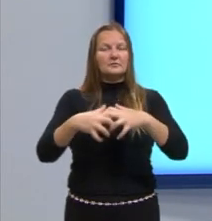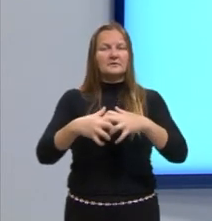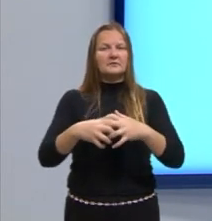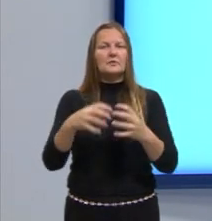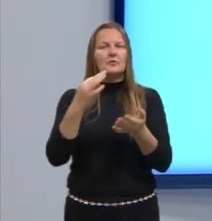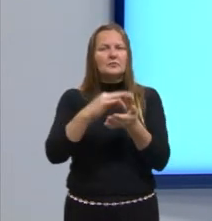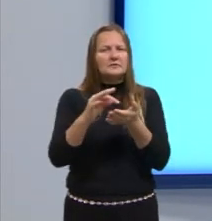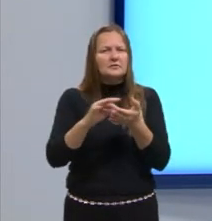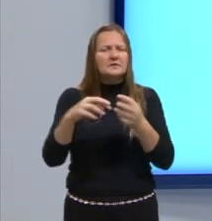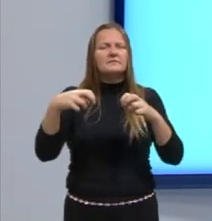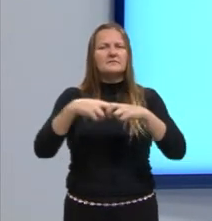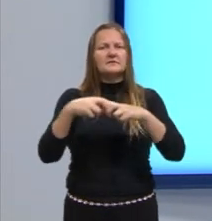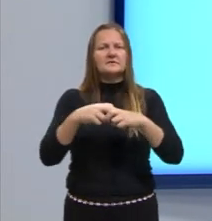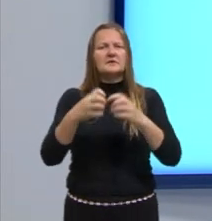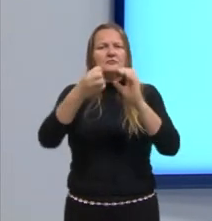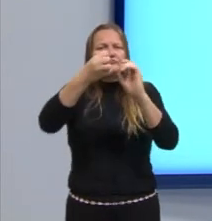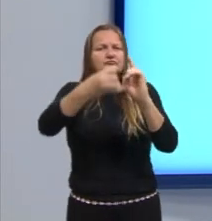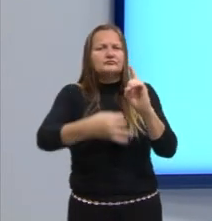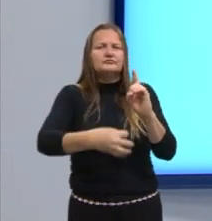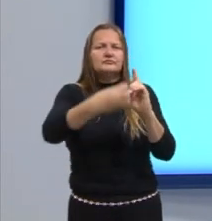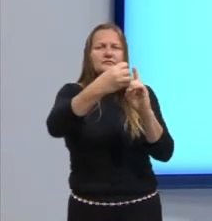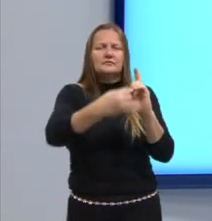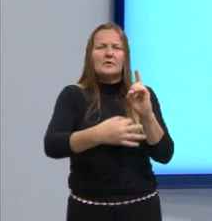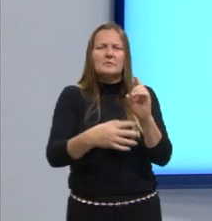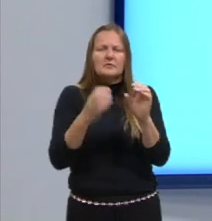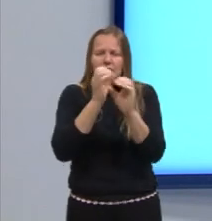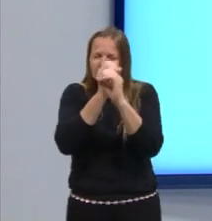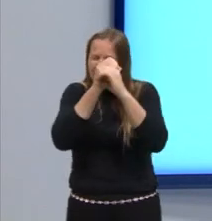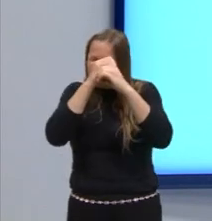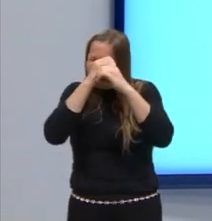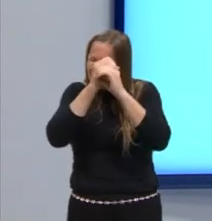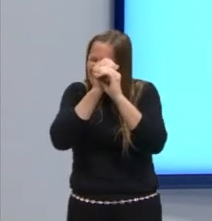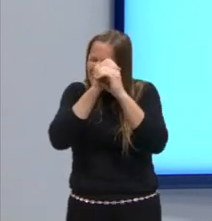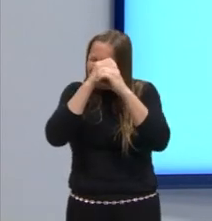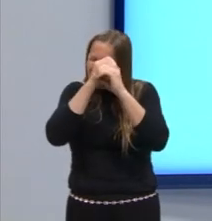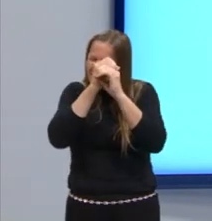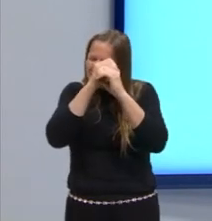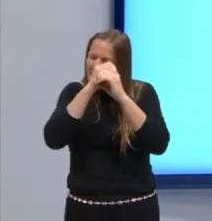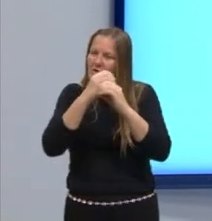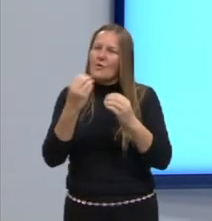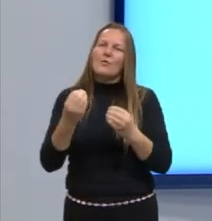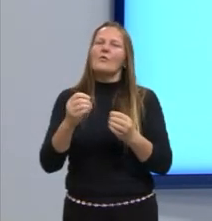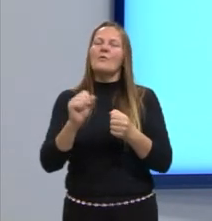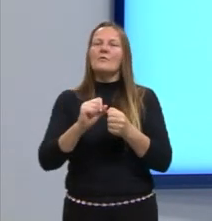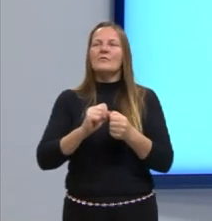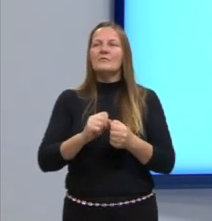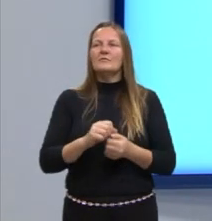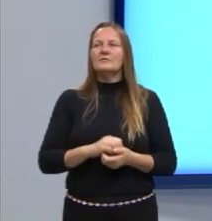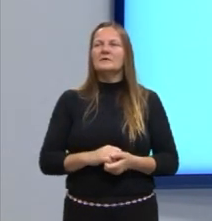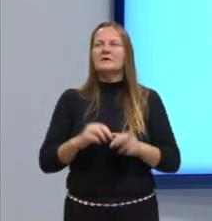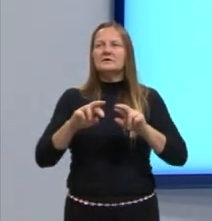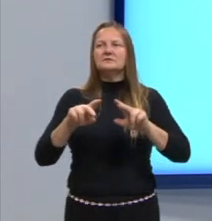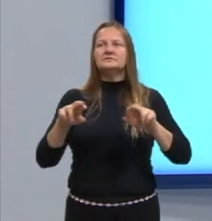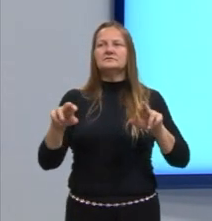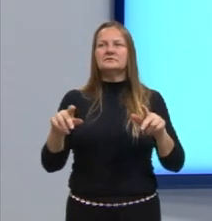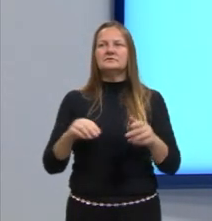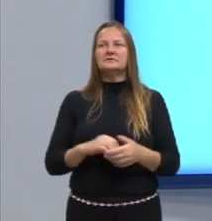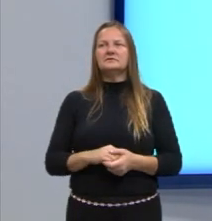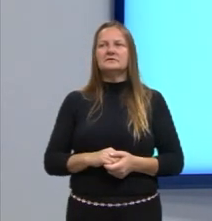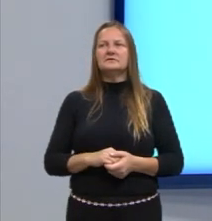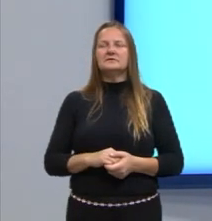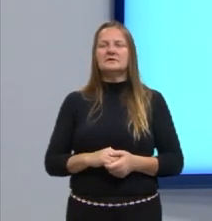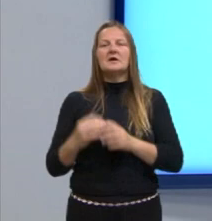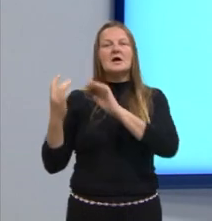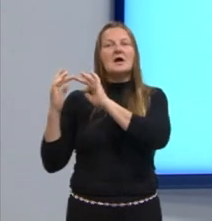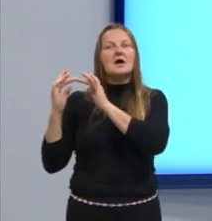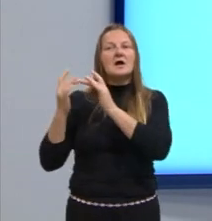uma teoria física que descreve o mundo microscópico então aqui que tá uma das Diferenças em relação à física